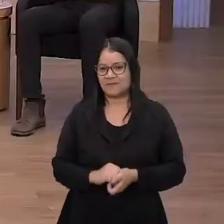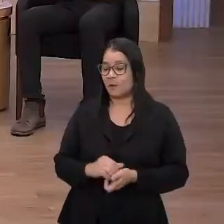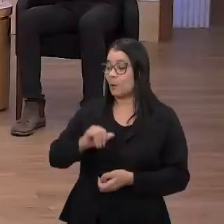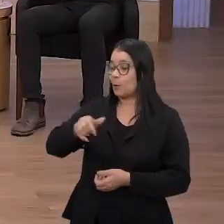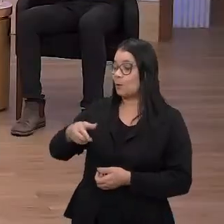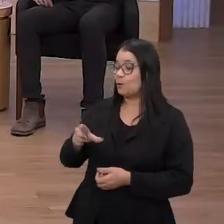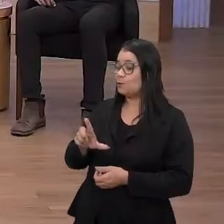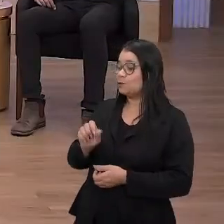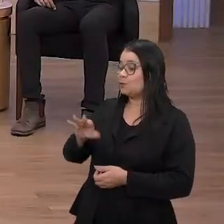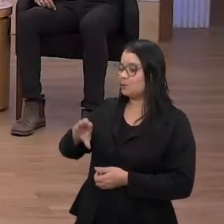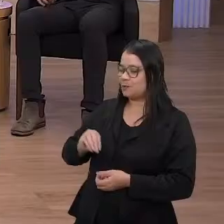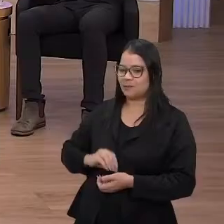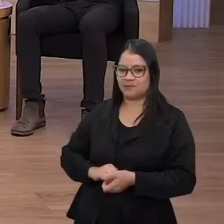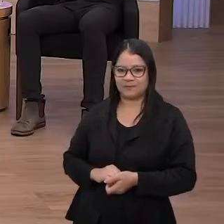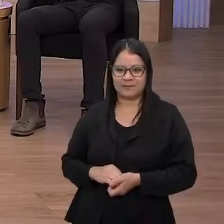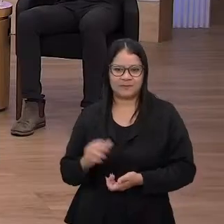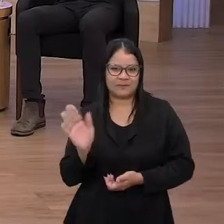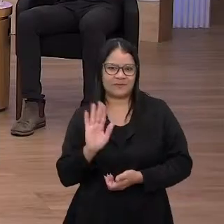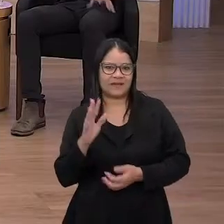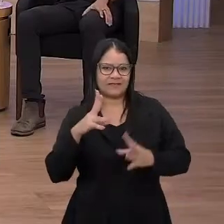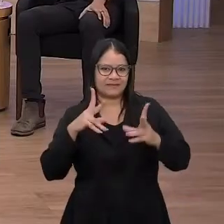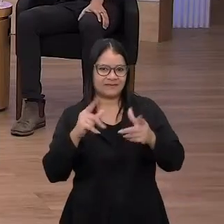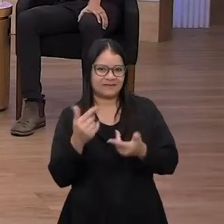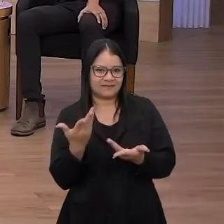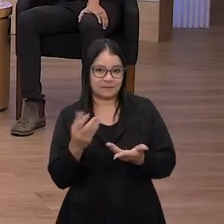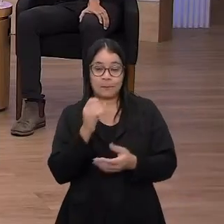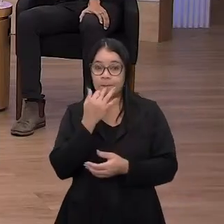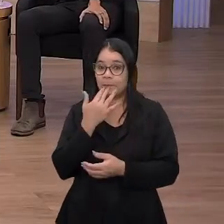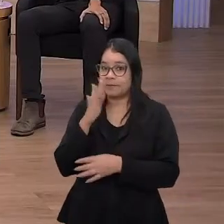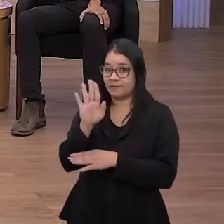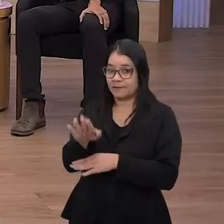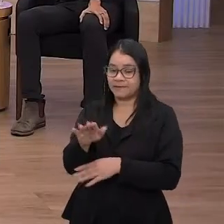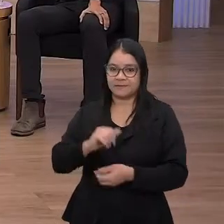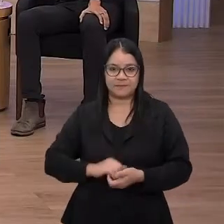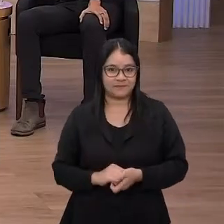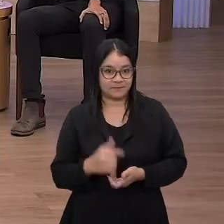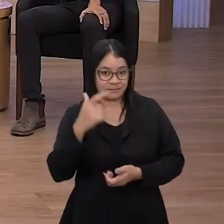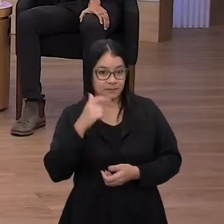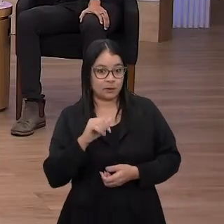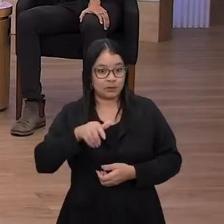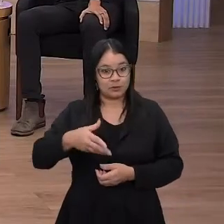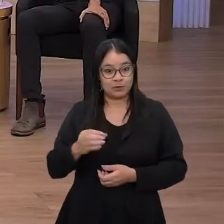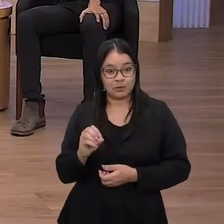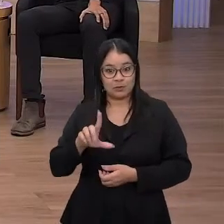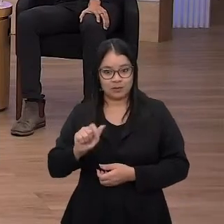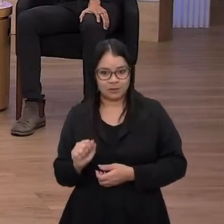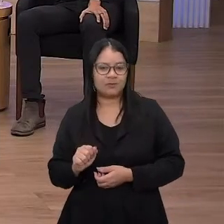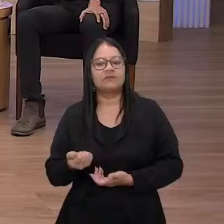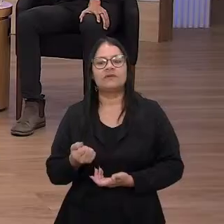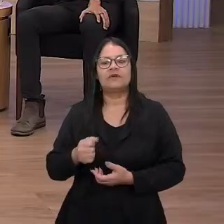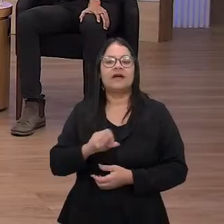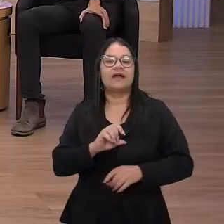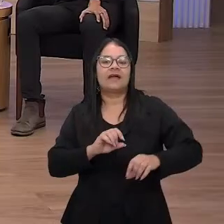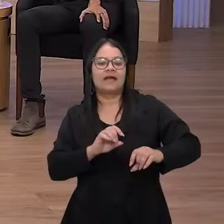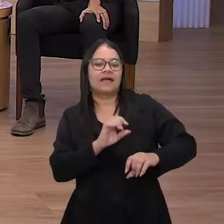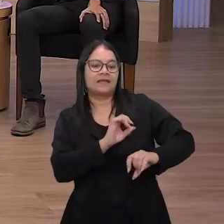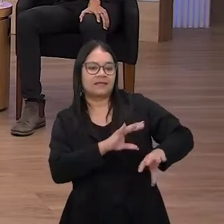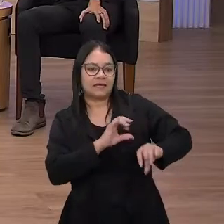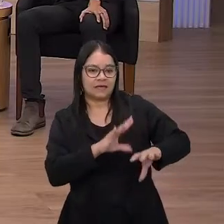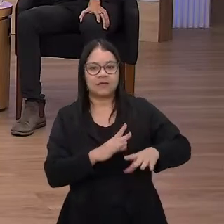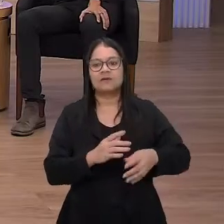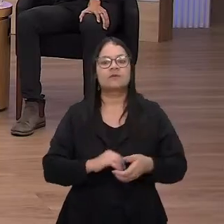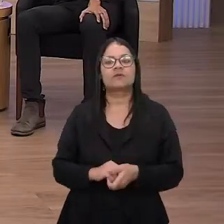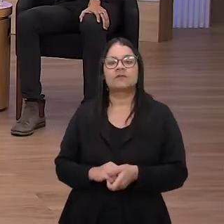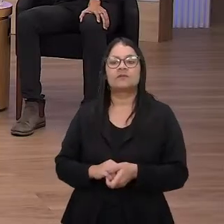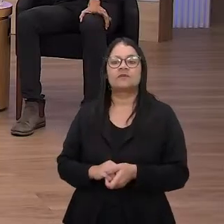Júlio. Olá a todos, boa tarde. Eu sou o Júlio, eu sou técnico da Secretaria de Meio Ambiente,